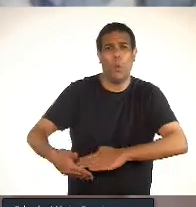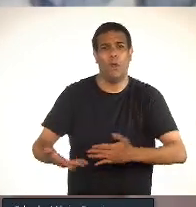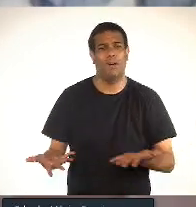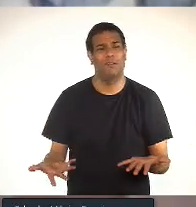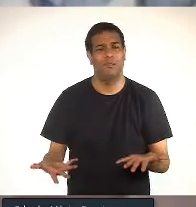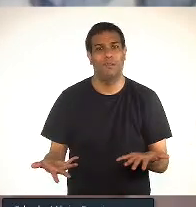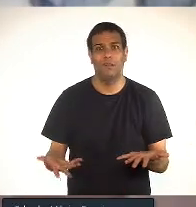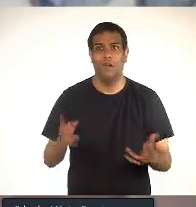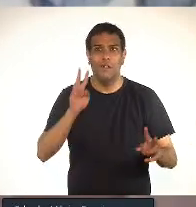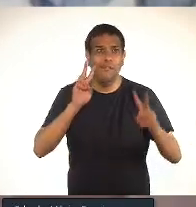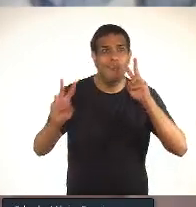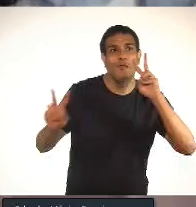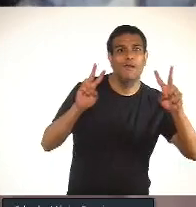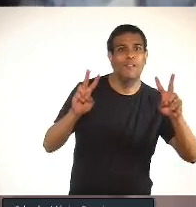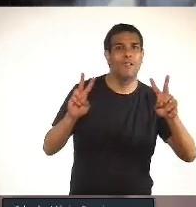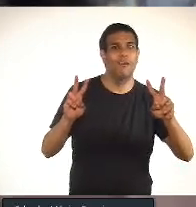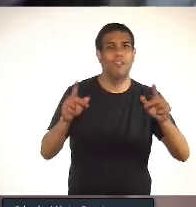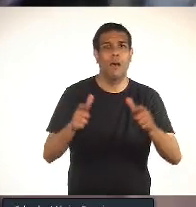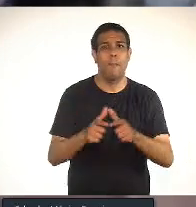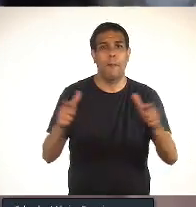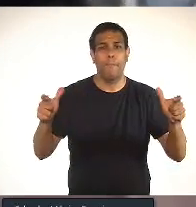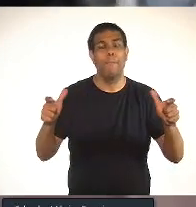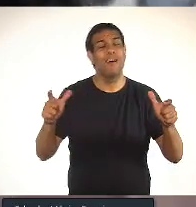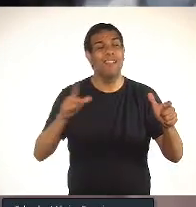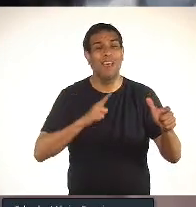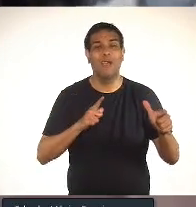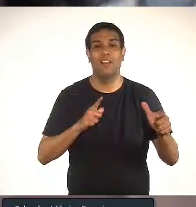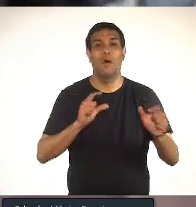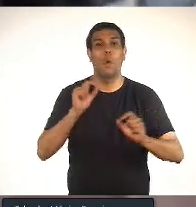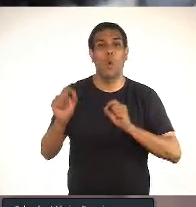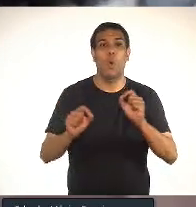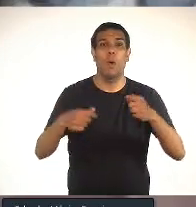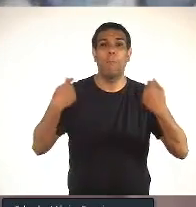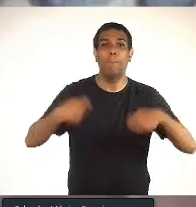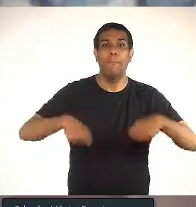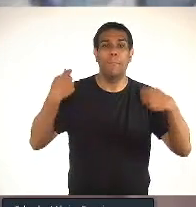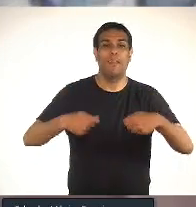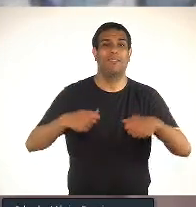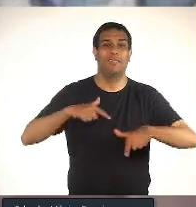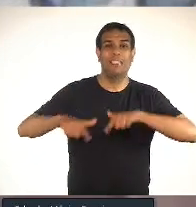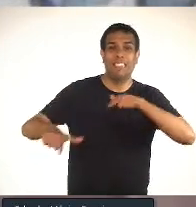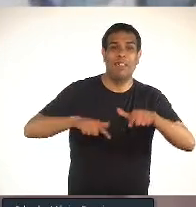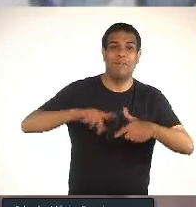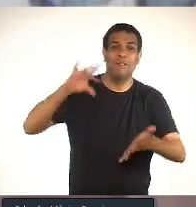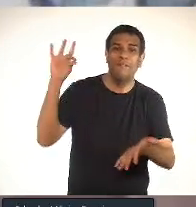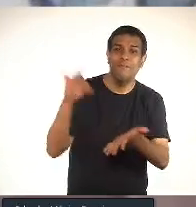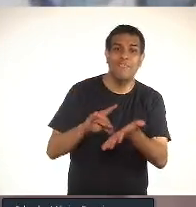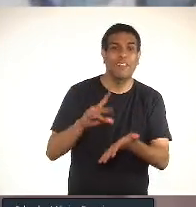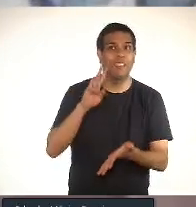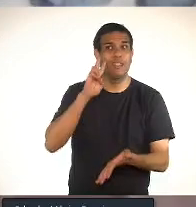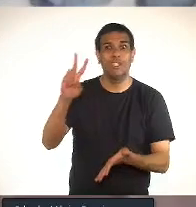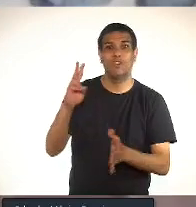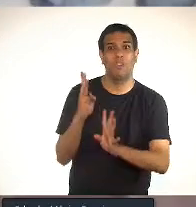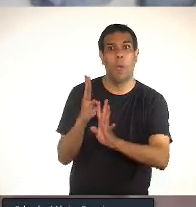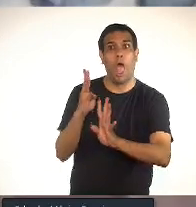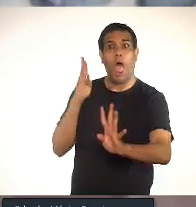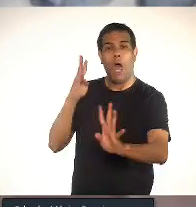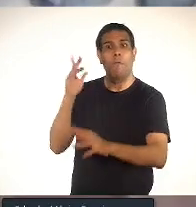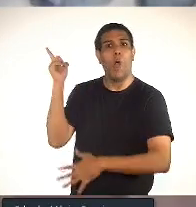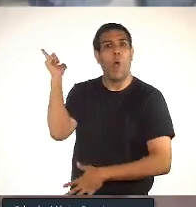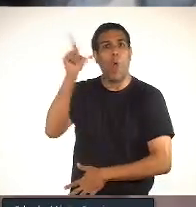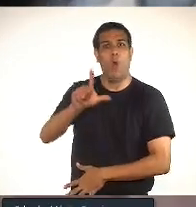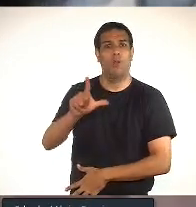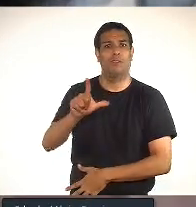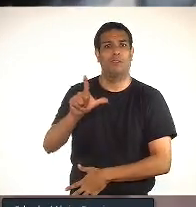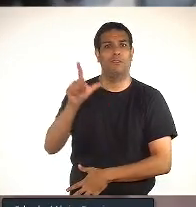assistimos todos os dias o aumento das filas, da busca por uma ocupação cada vez mais escassa. Entre